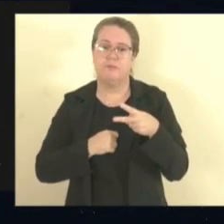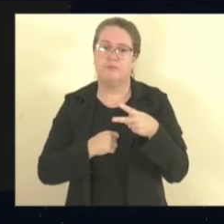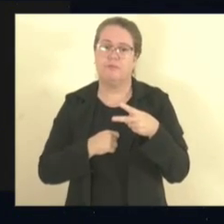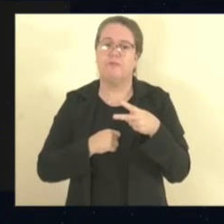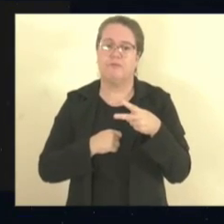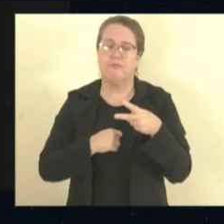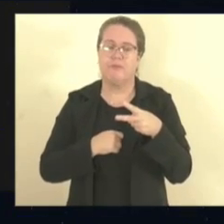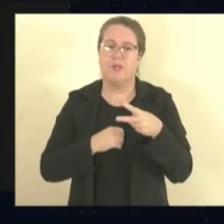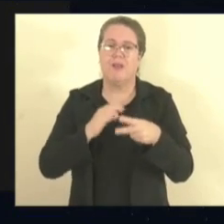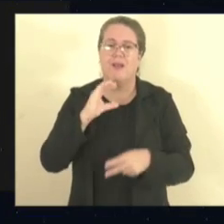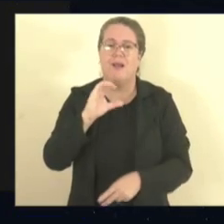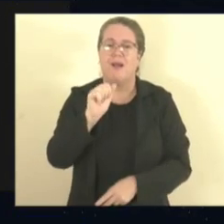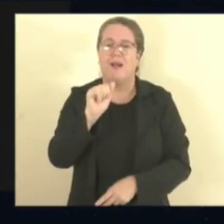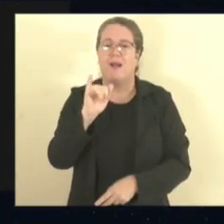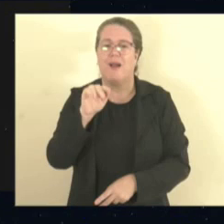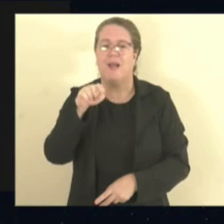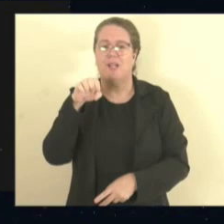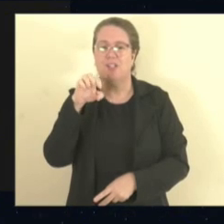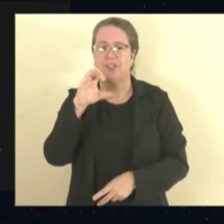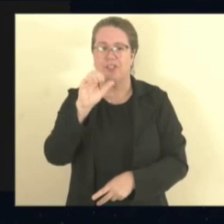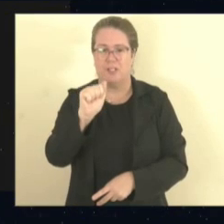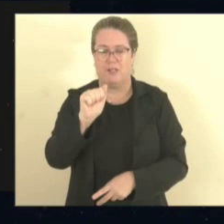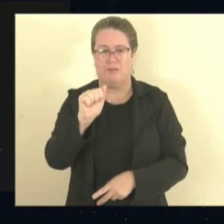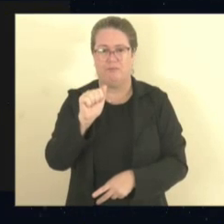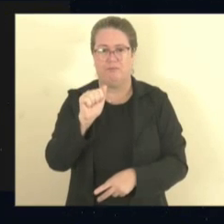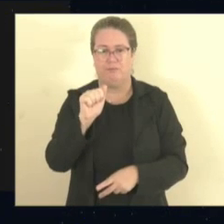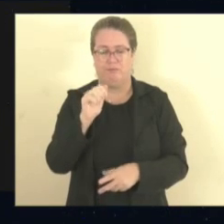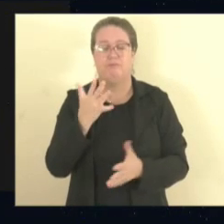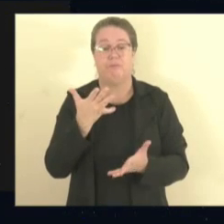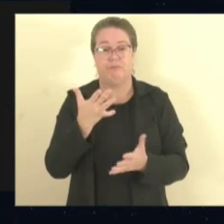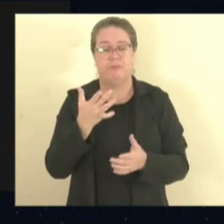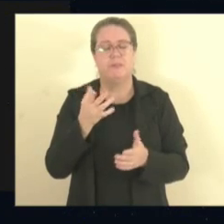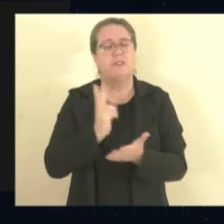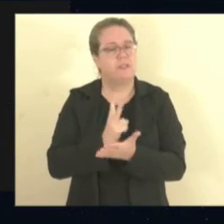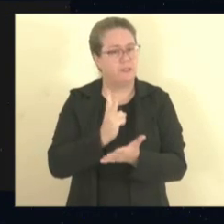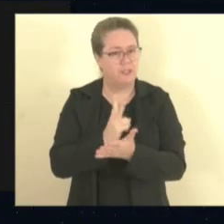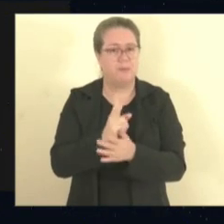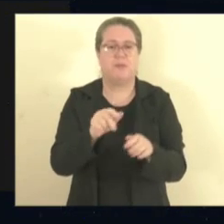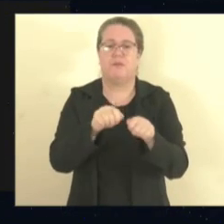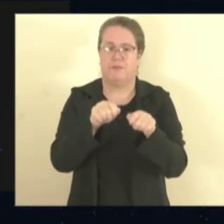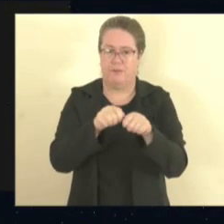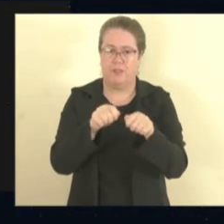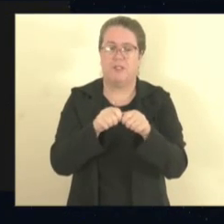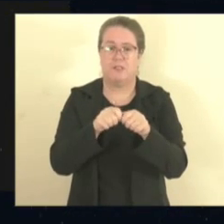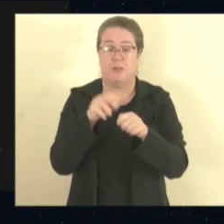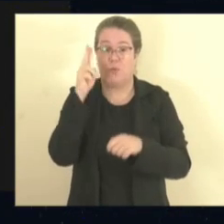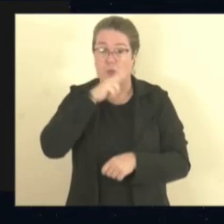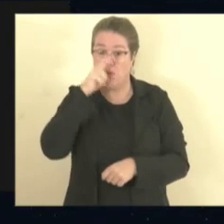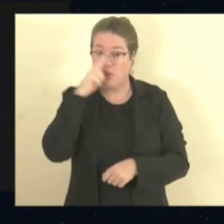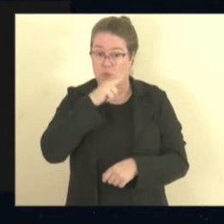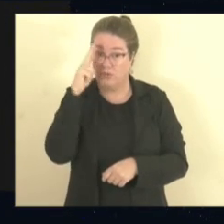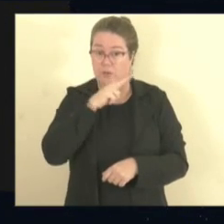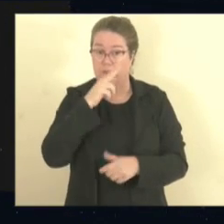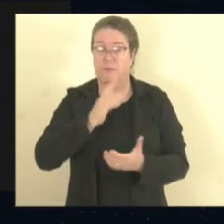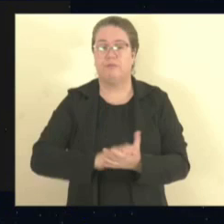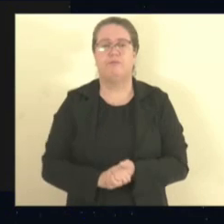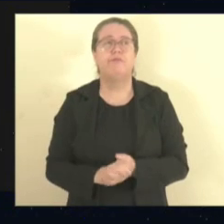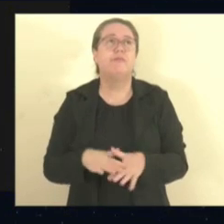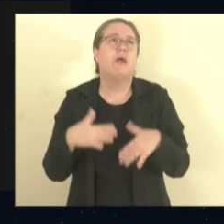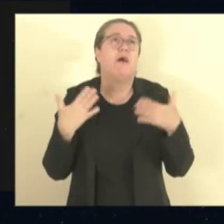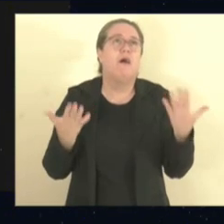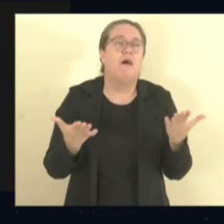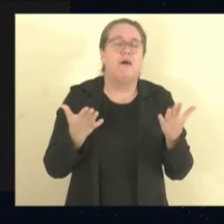toque de caixa, que ele é feito, como sempre, feito em toque emergencial. Ah,